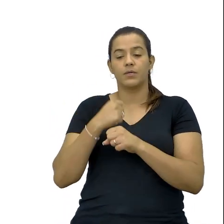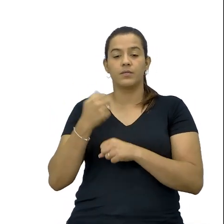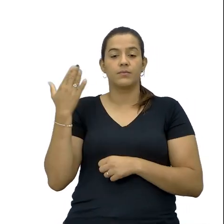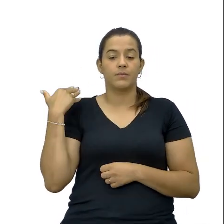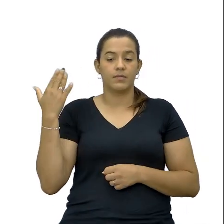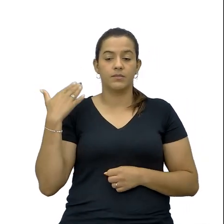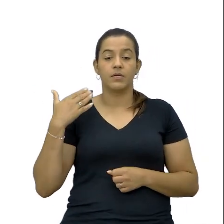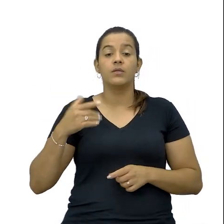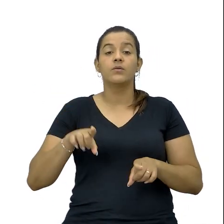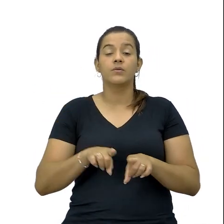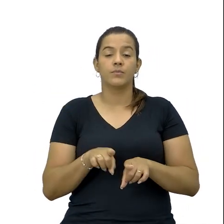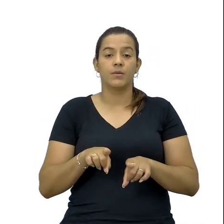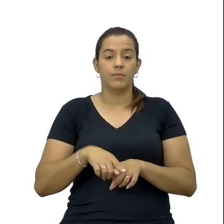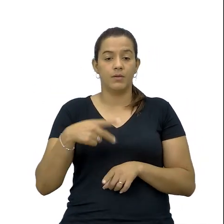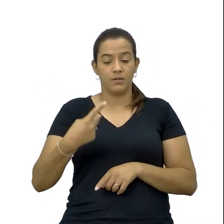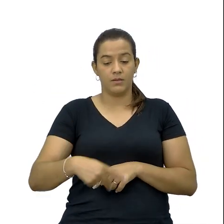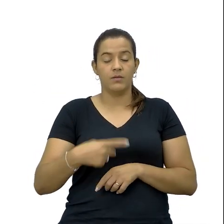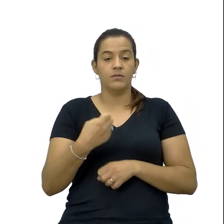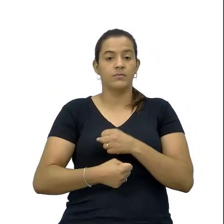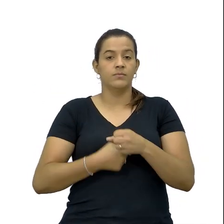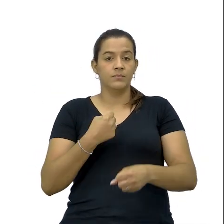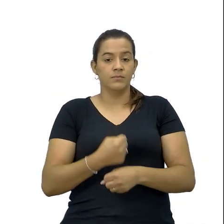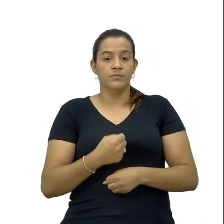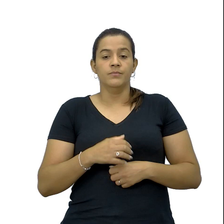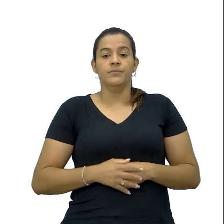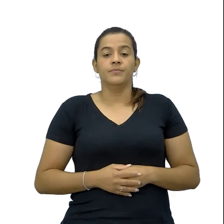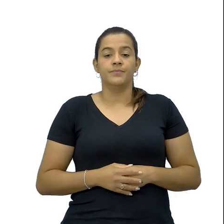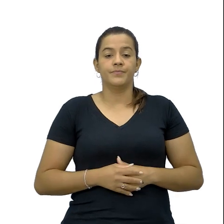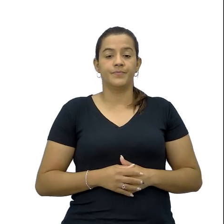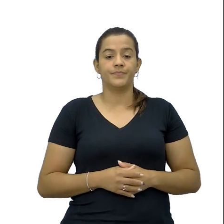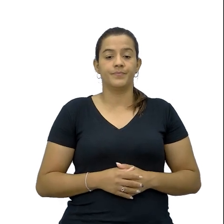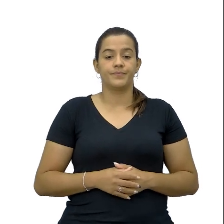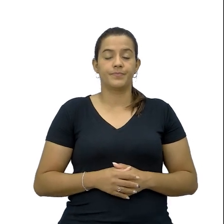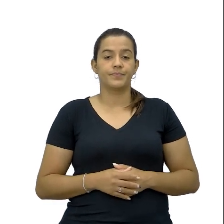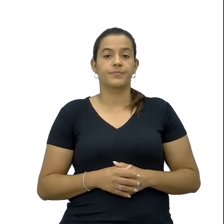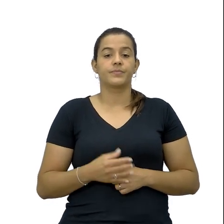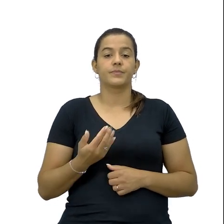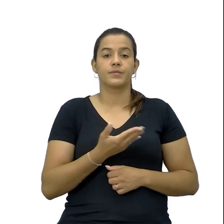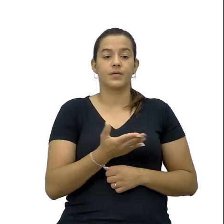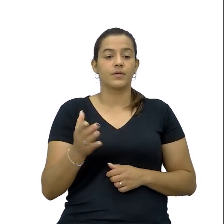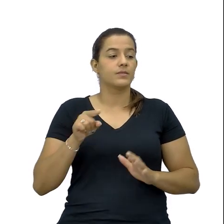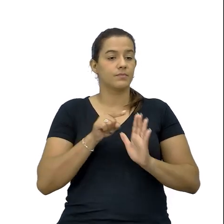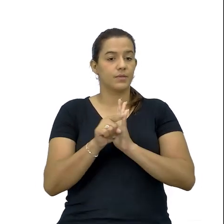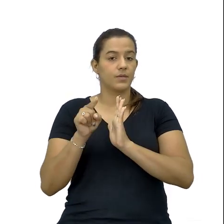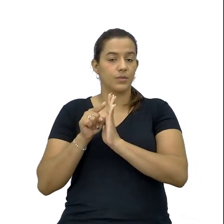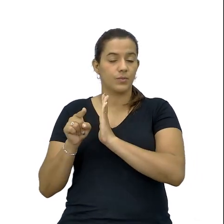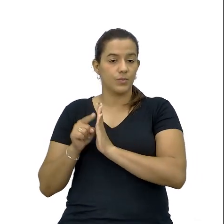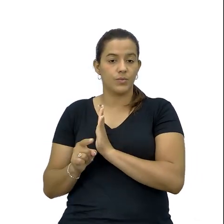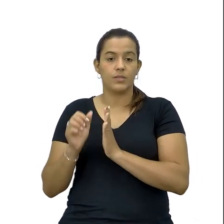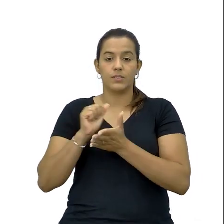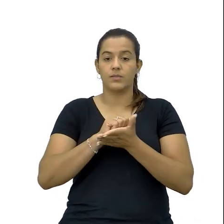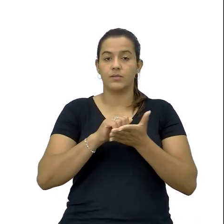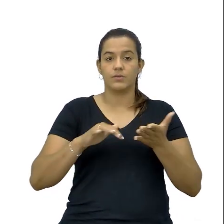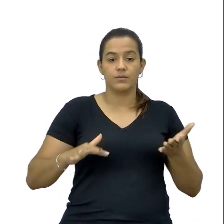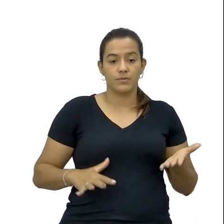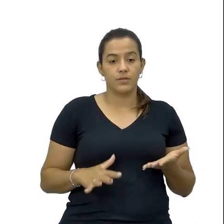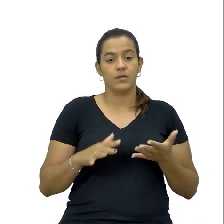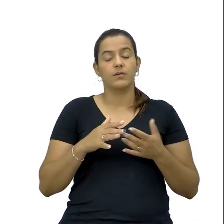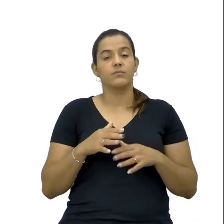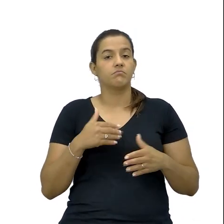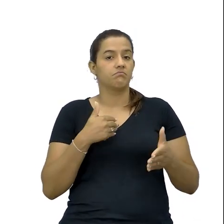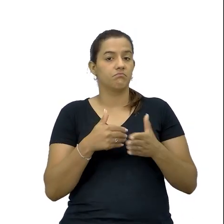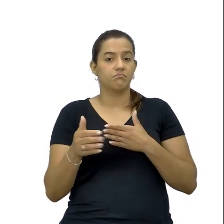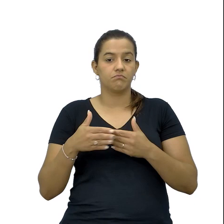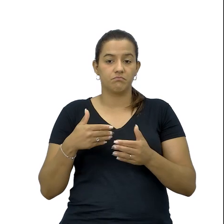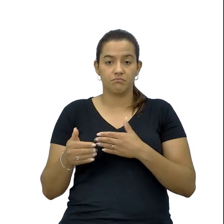as avaliações desse ano. Vocês vão perceber que as questões, né, as atividades, os itens, seja lá